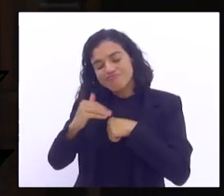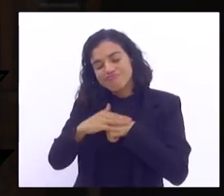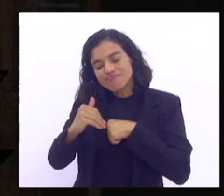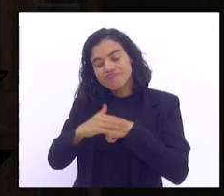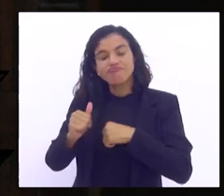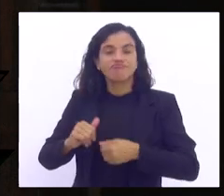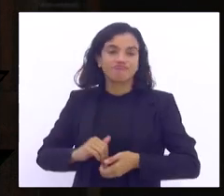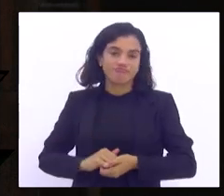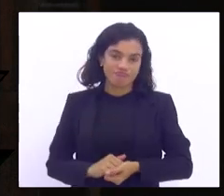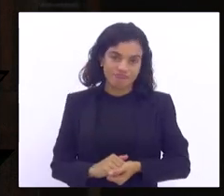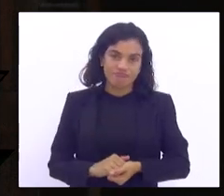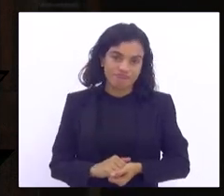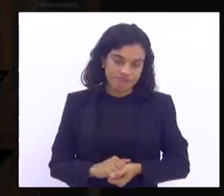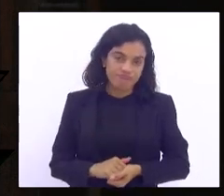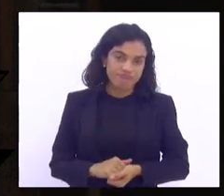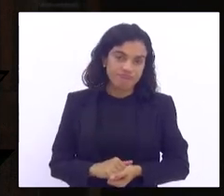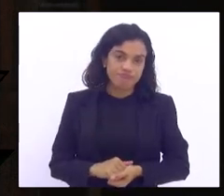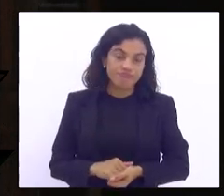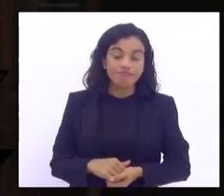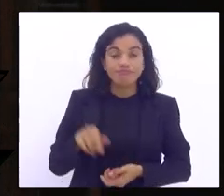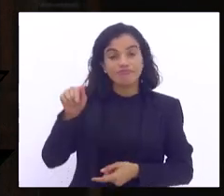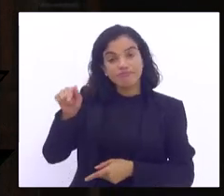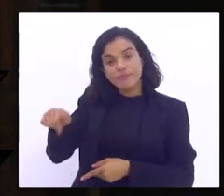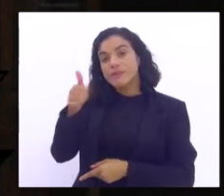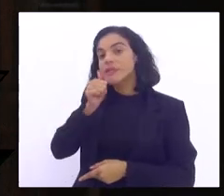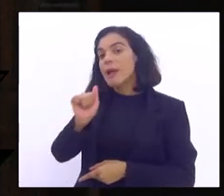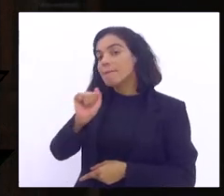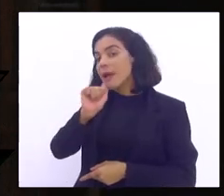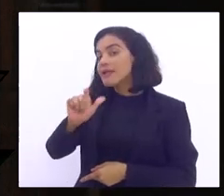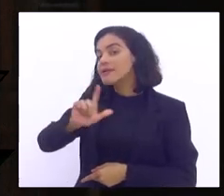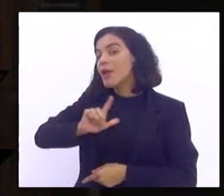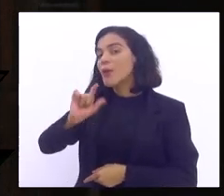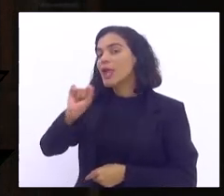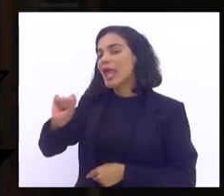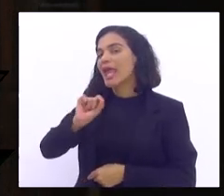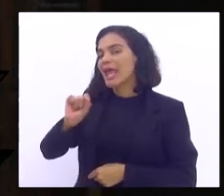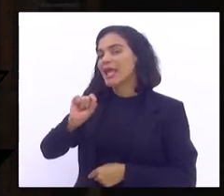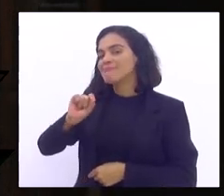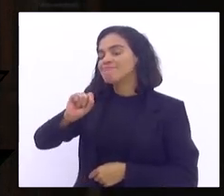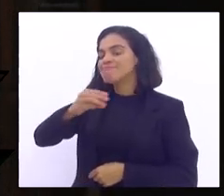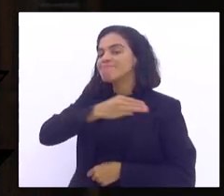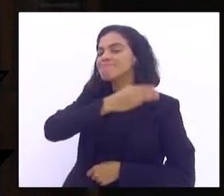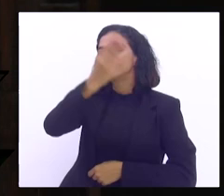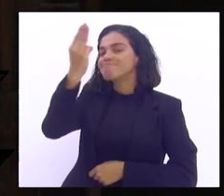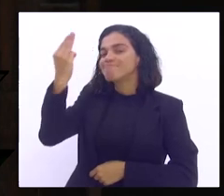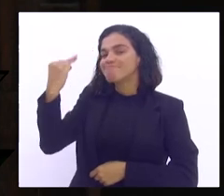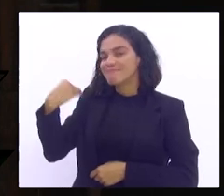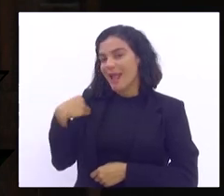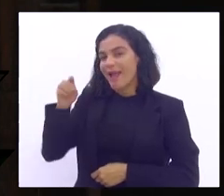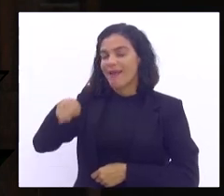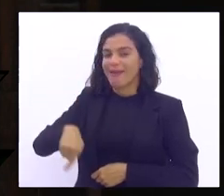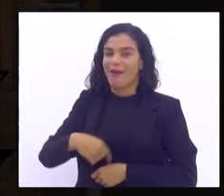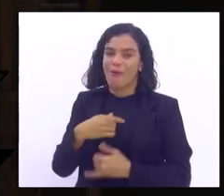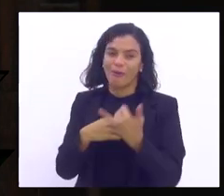nós nascemos. E na mãe tem um lugar sagrado, é o útero. Ali que nós